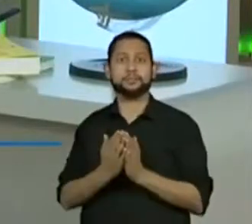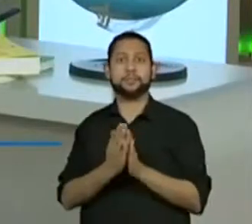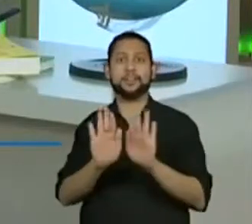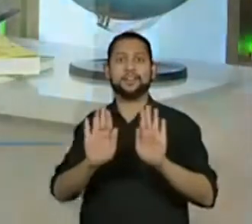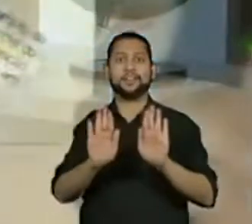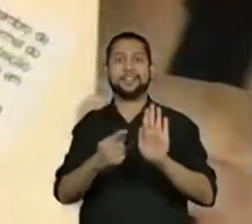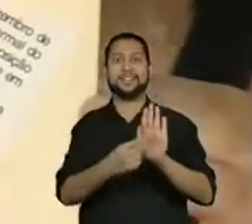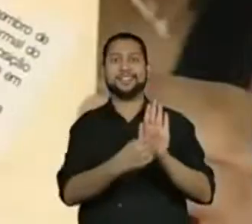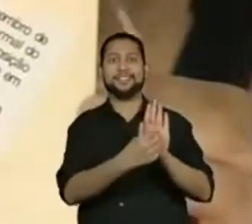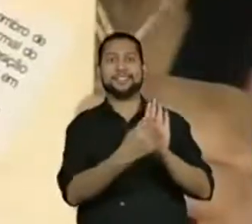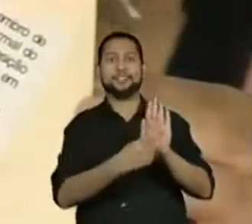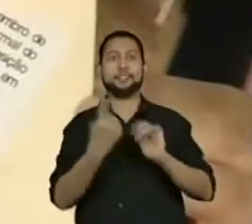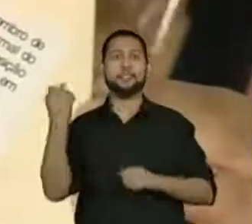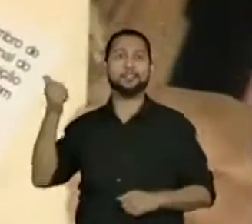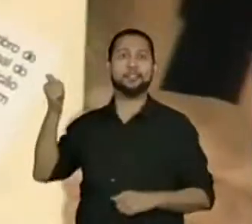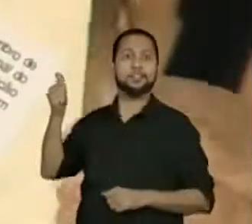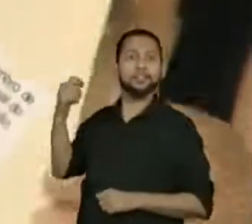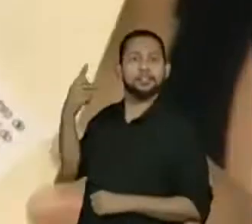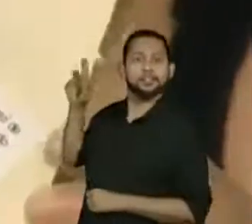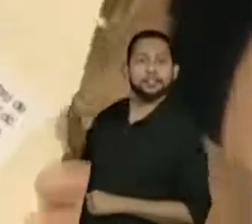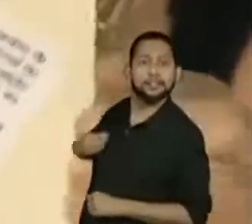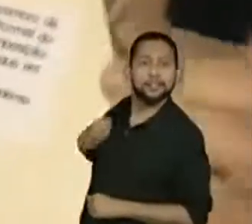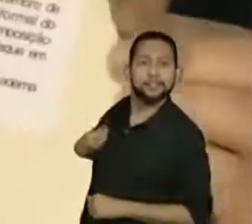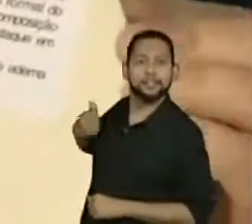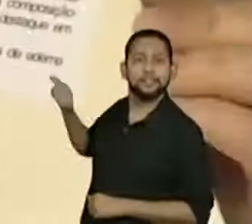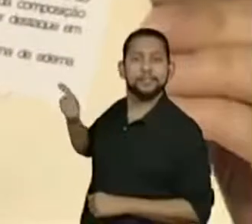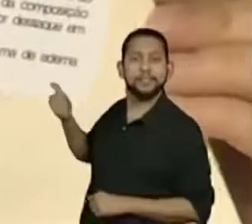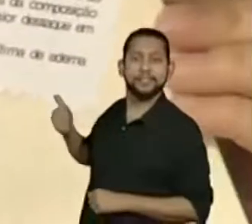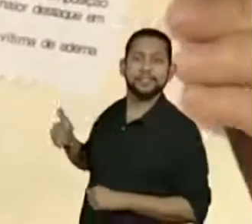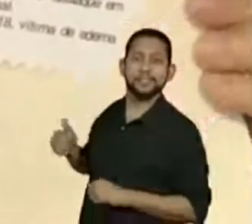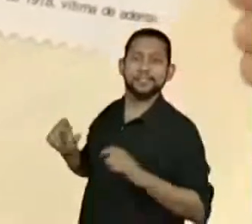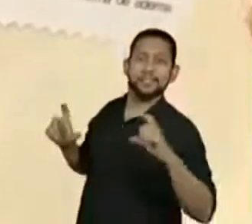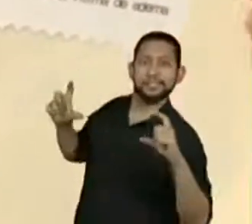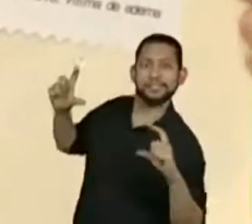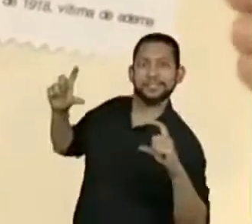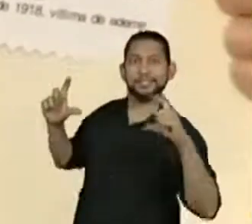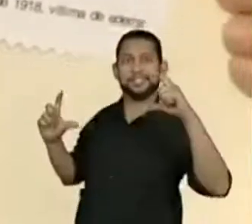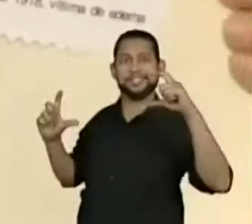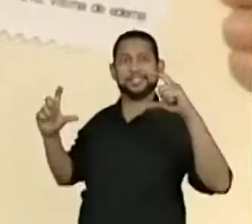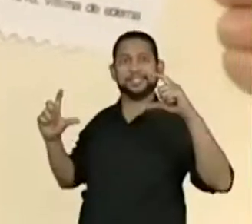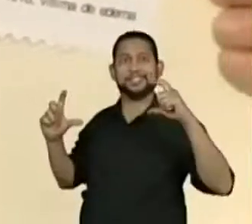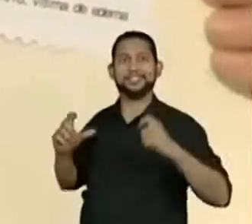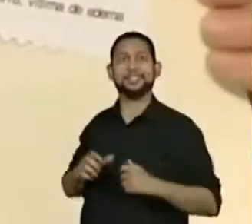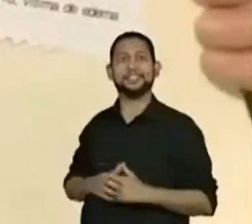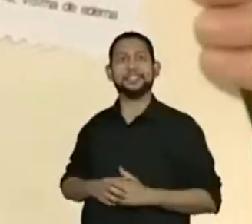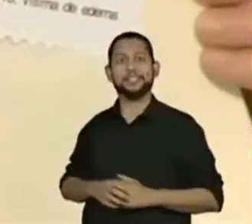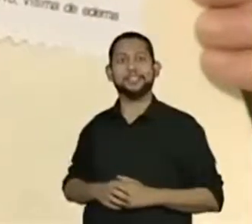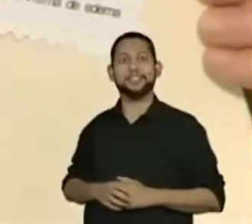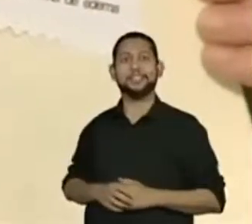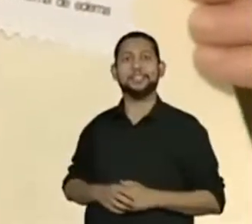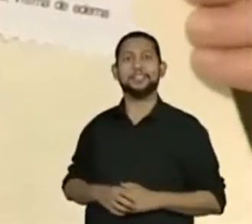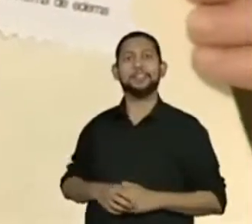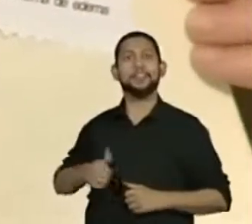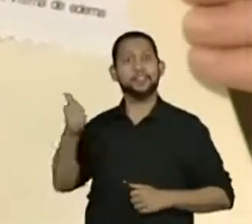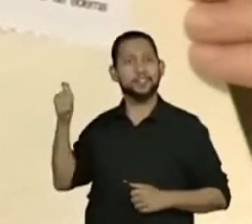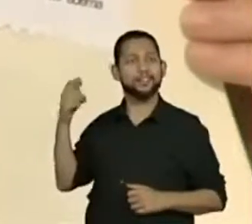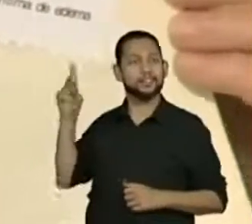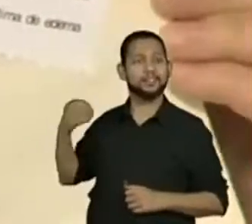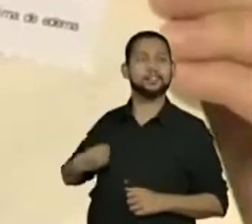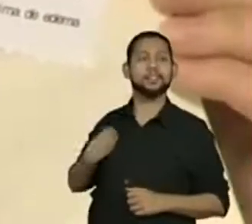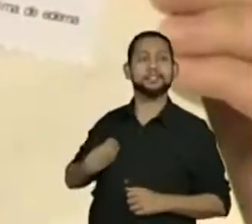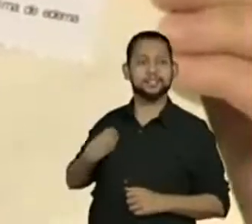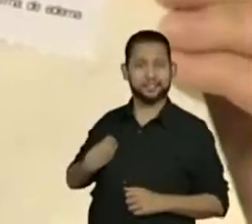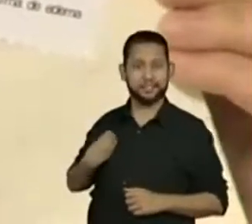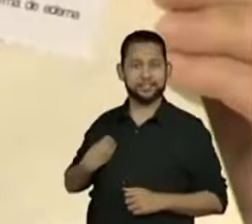Tá certo a gente também fala da vida de porque não pode direção para vocês eu colei de ladinho Olha só